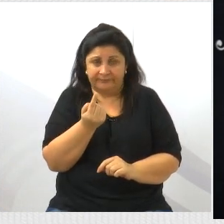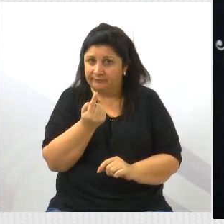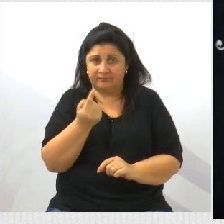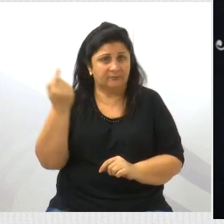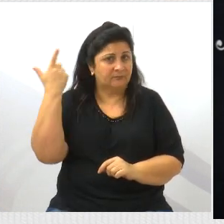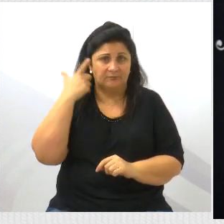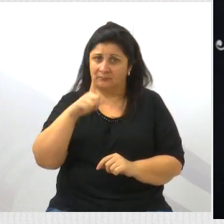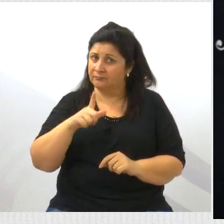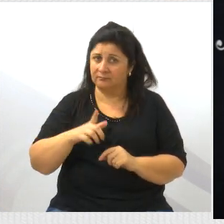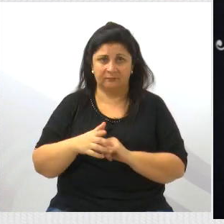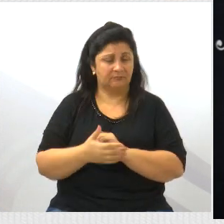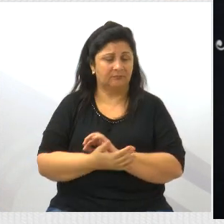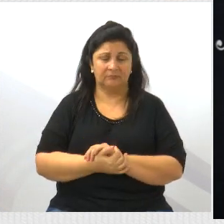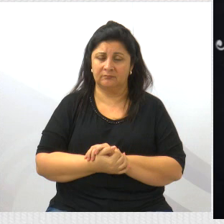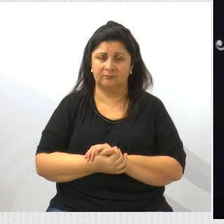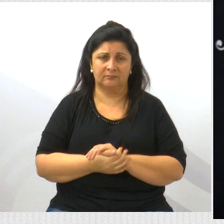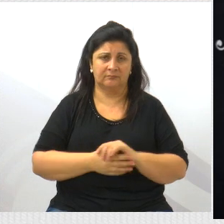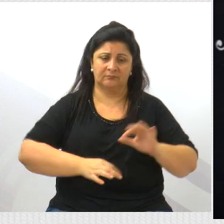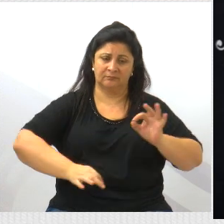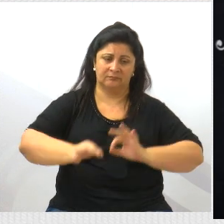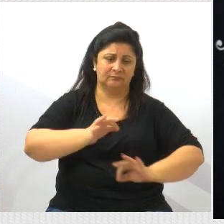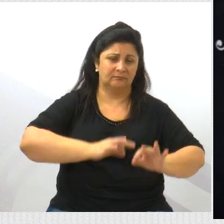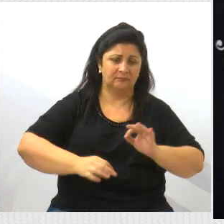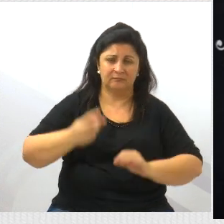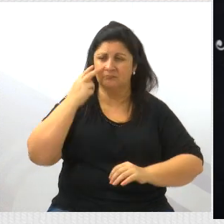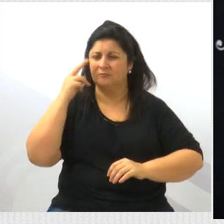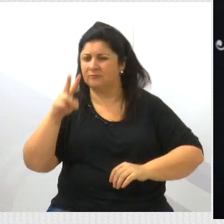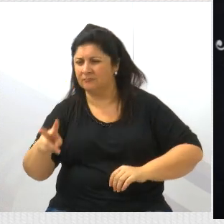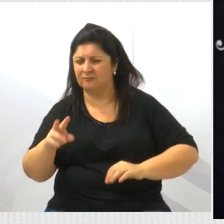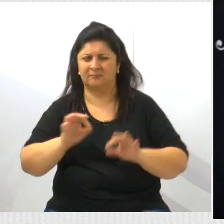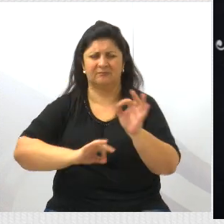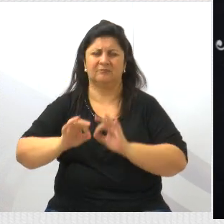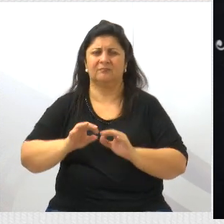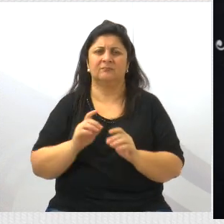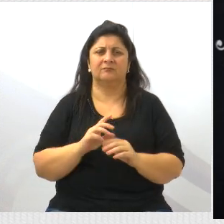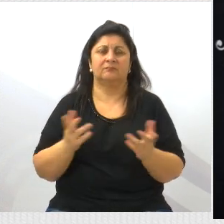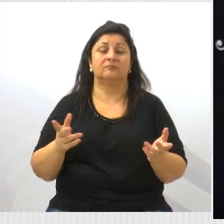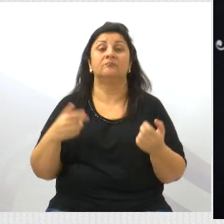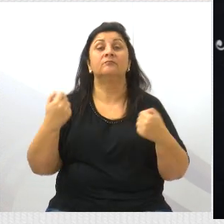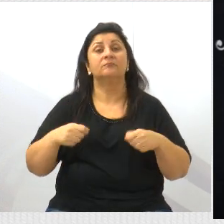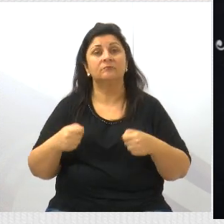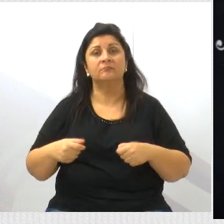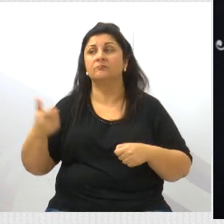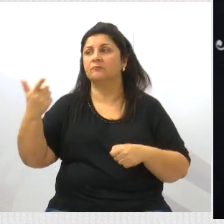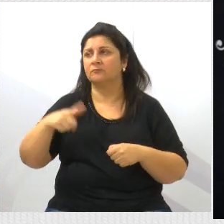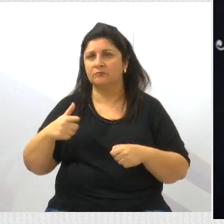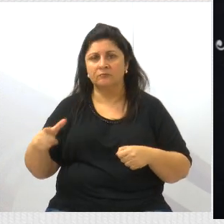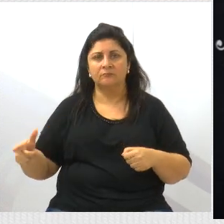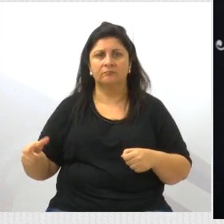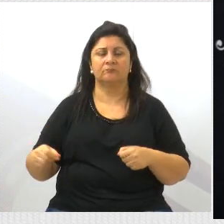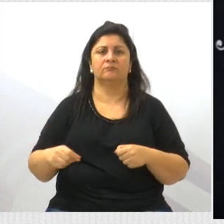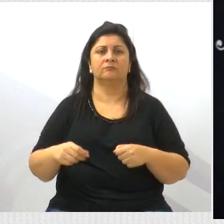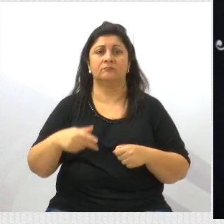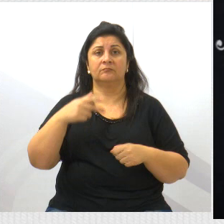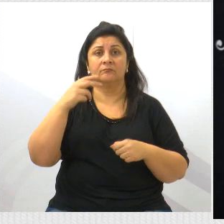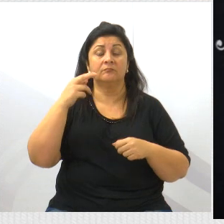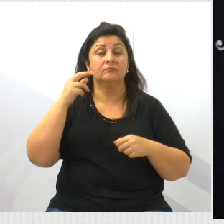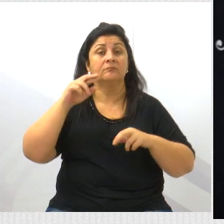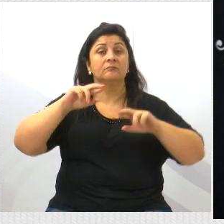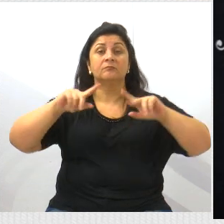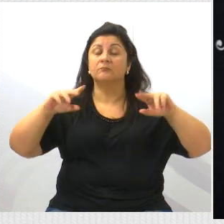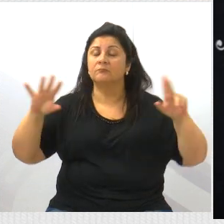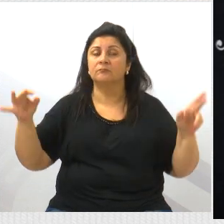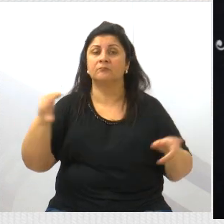consegue executar, avaliar, monitorar, ela não consegue, ela precisa de olhos, de diferentes olhares,